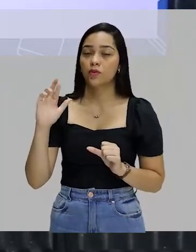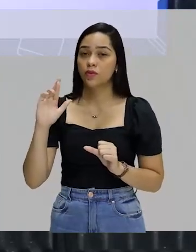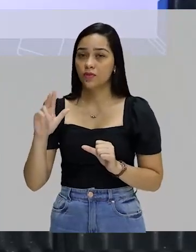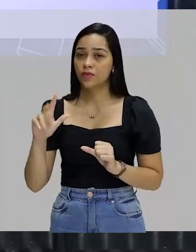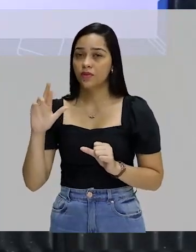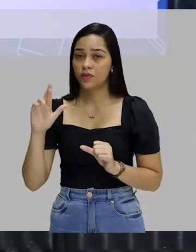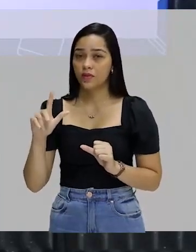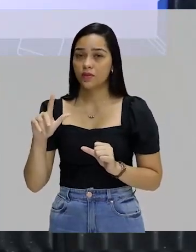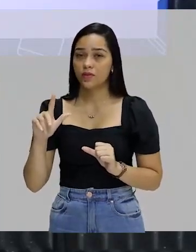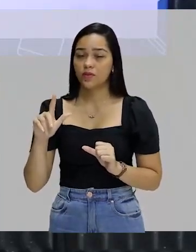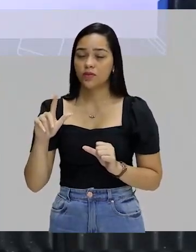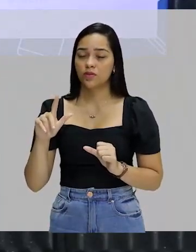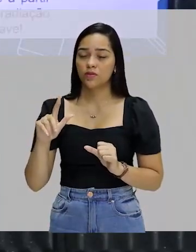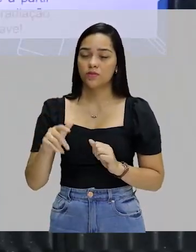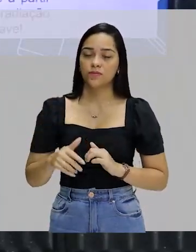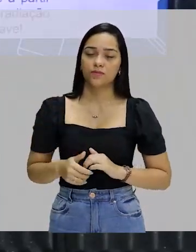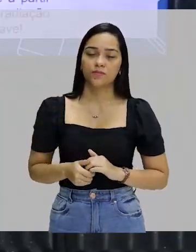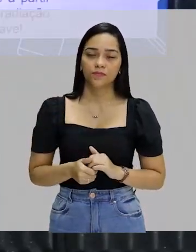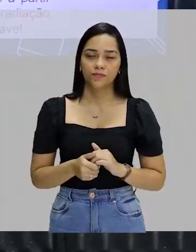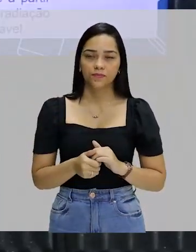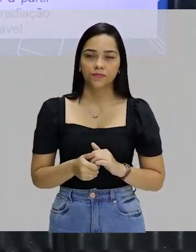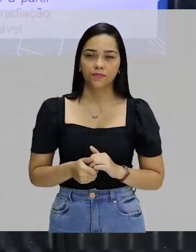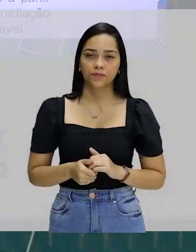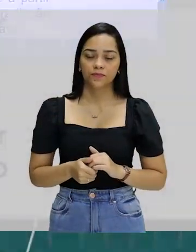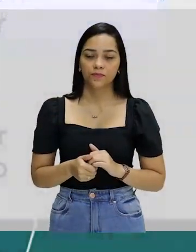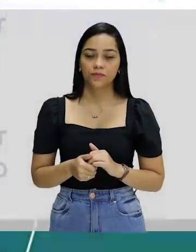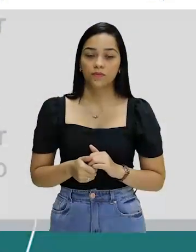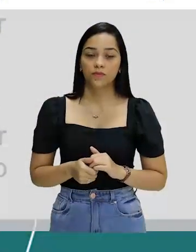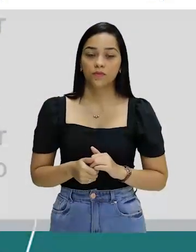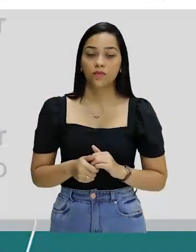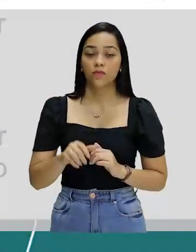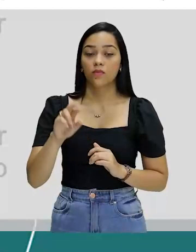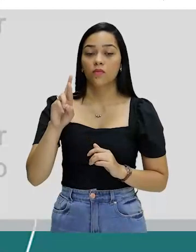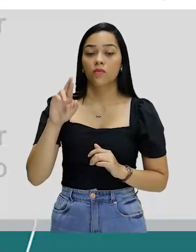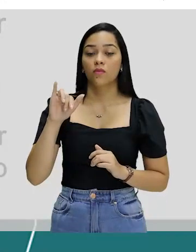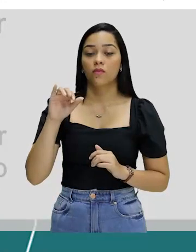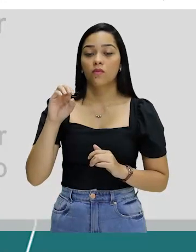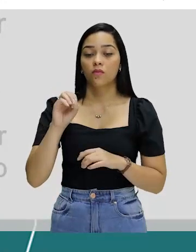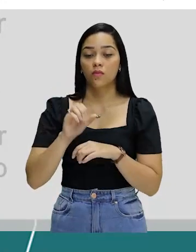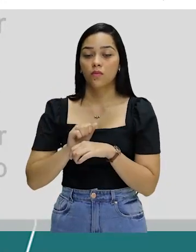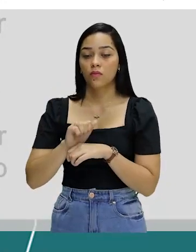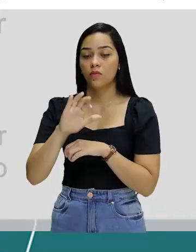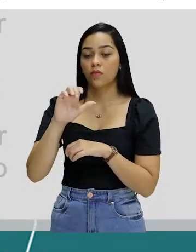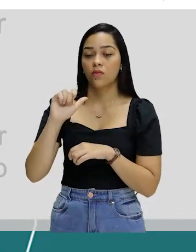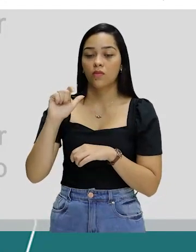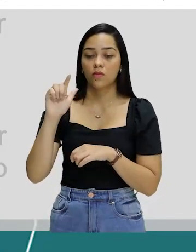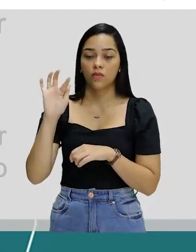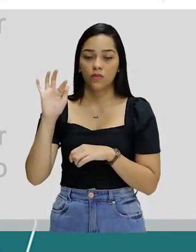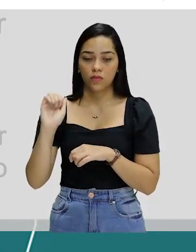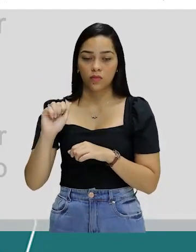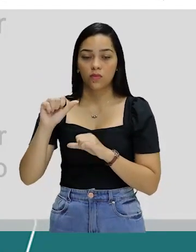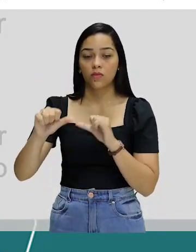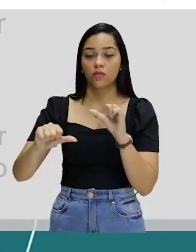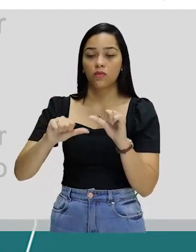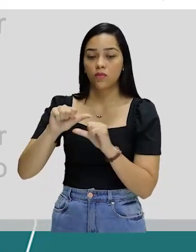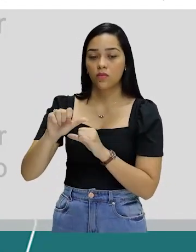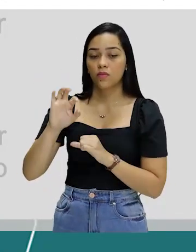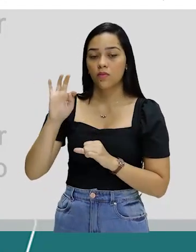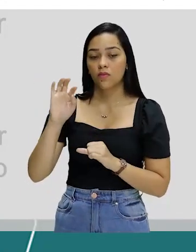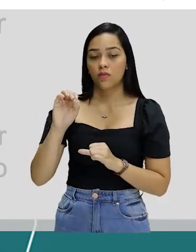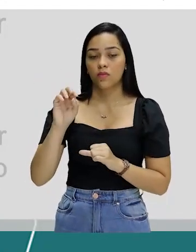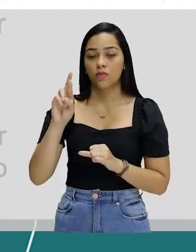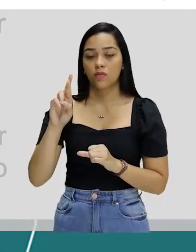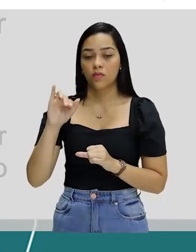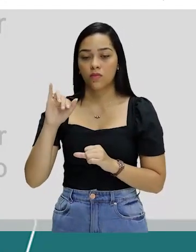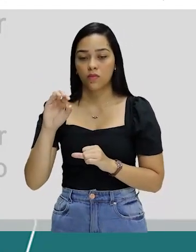totalmente diferente. O urânio, ao emitir uma radiação alfa,